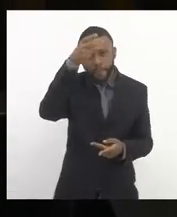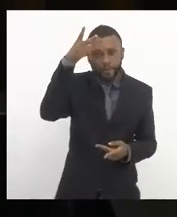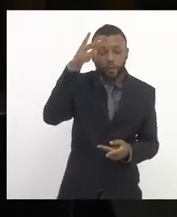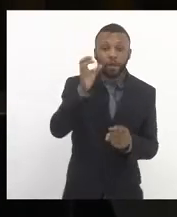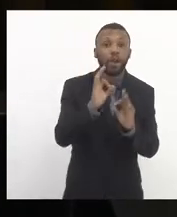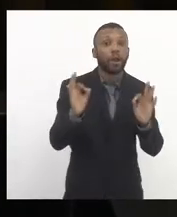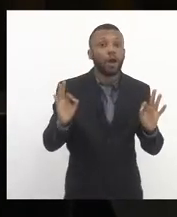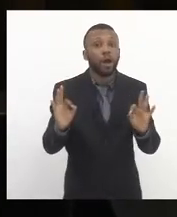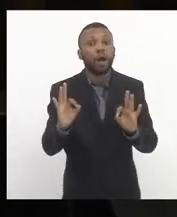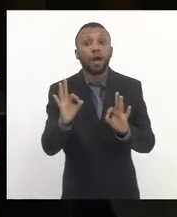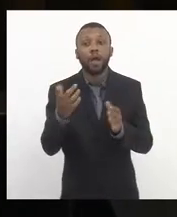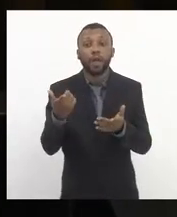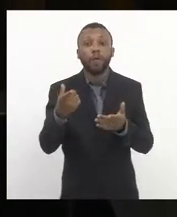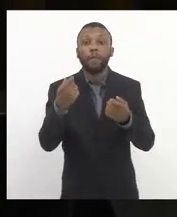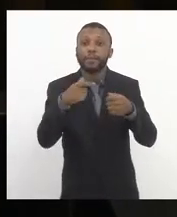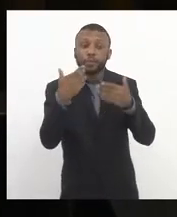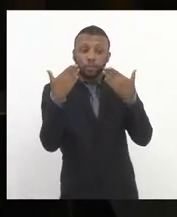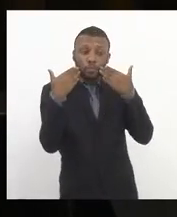ao povo.